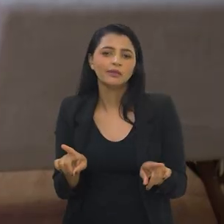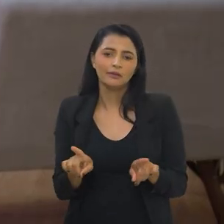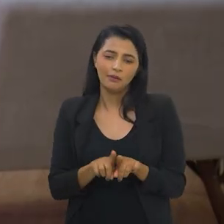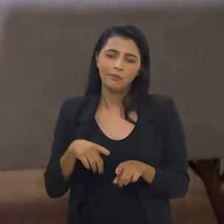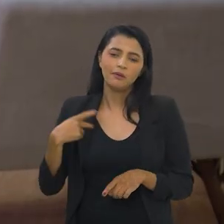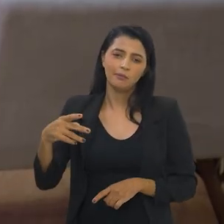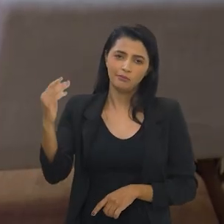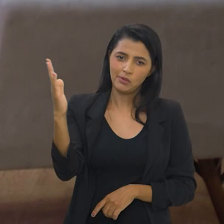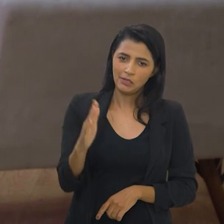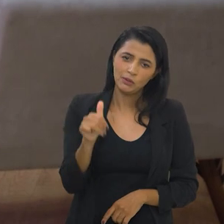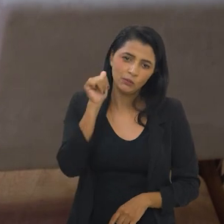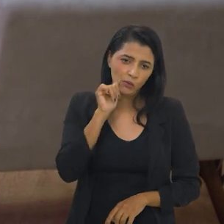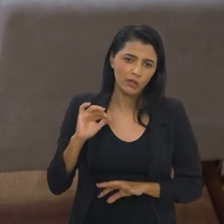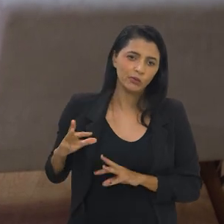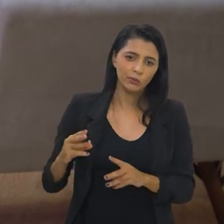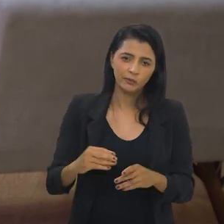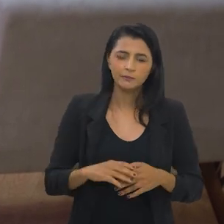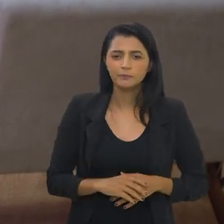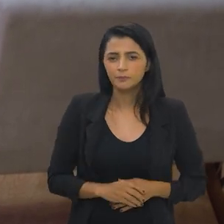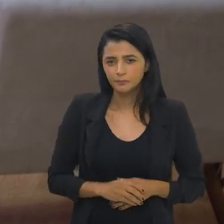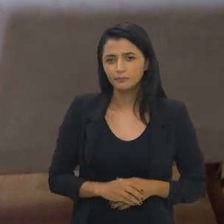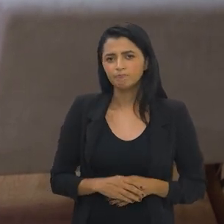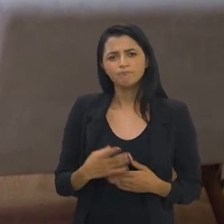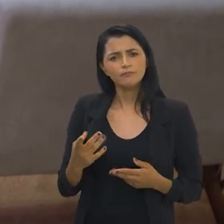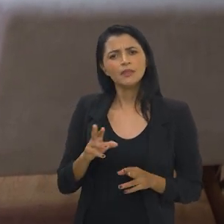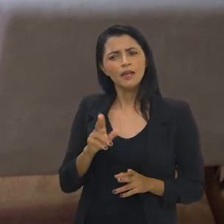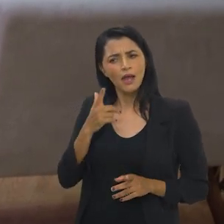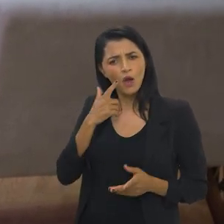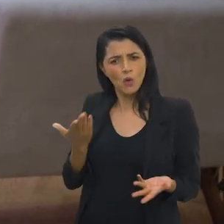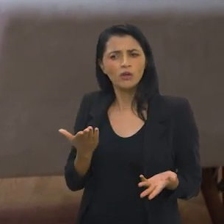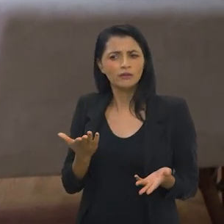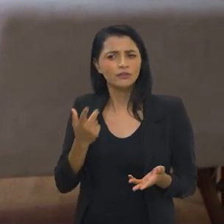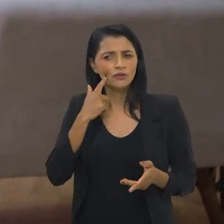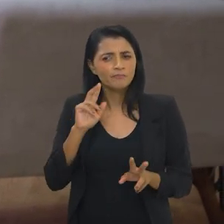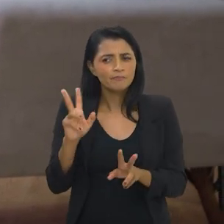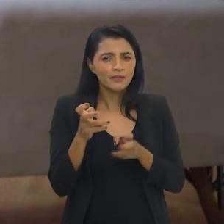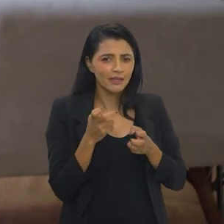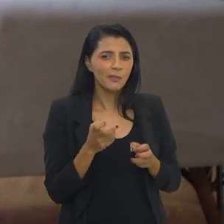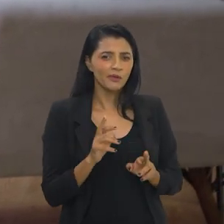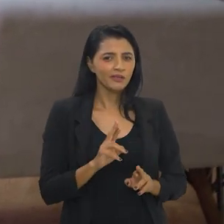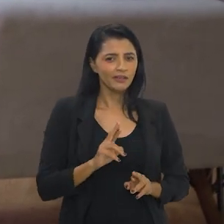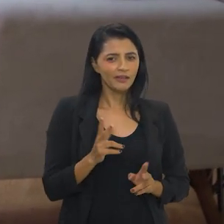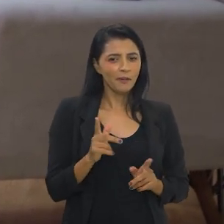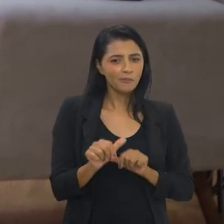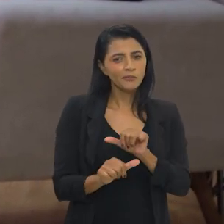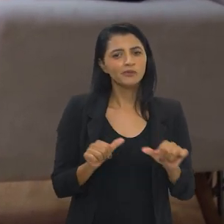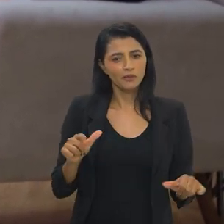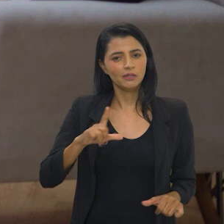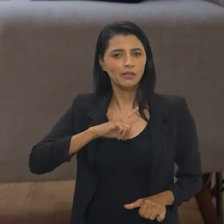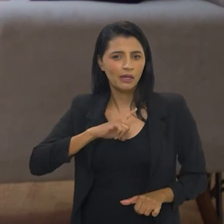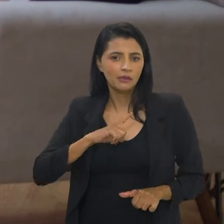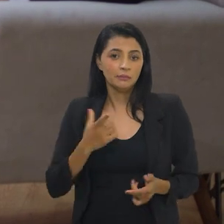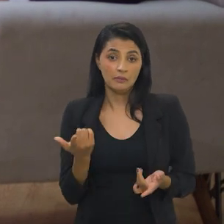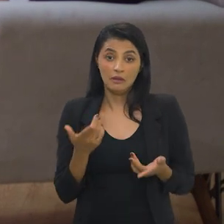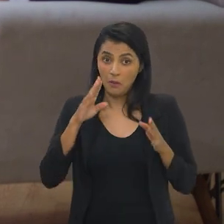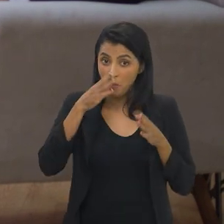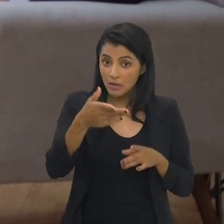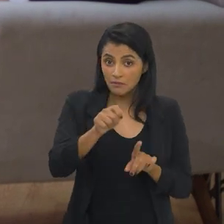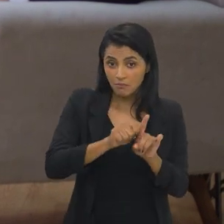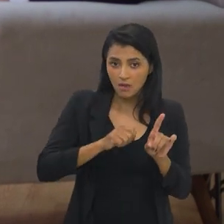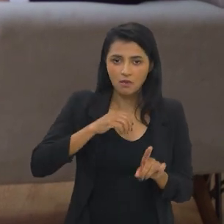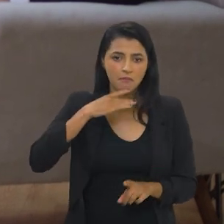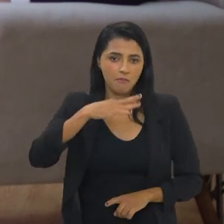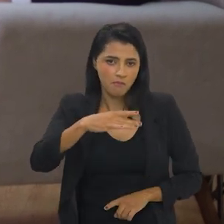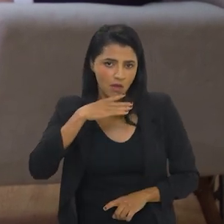dos Ministérios e para as mulheres no Brasil de uma citação essa diferença já está sendo feita Principalmente nesse mês de